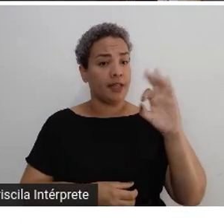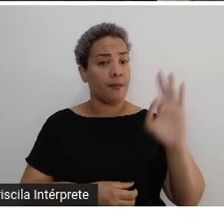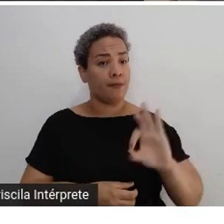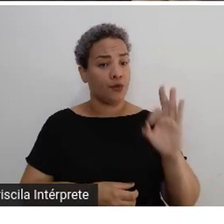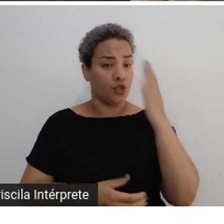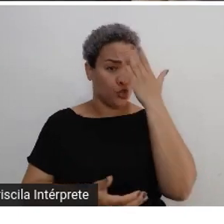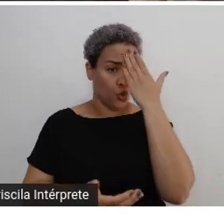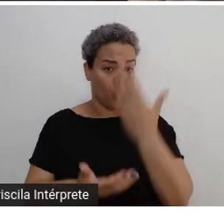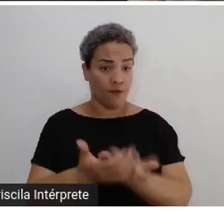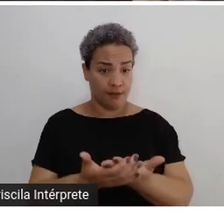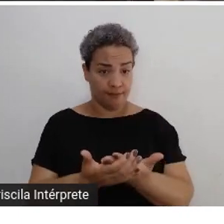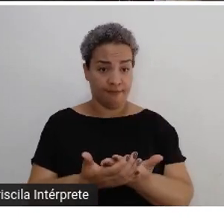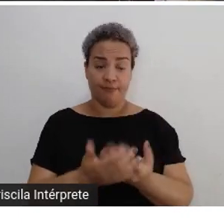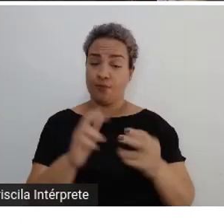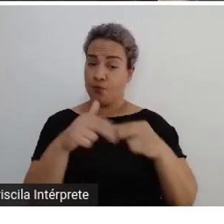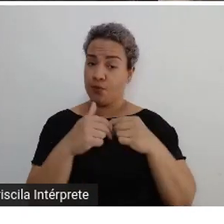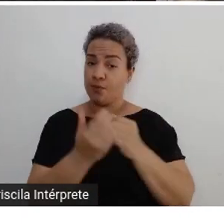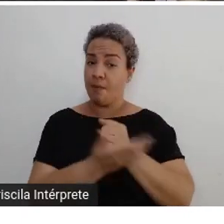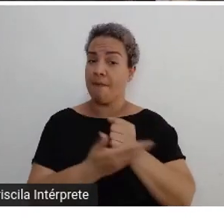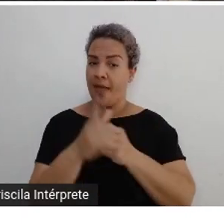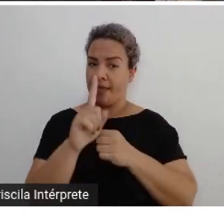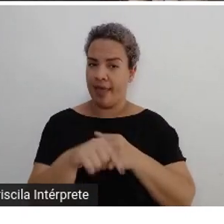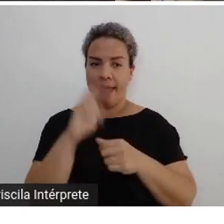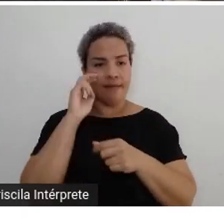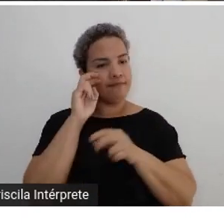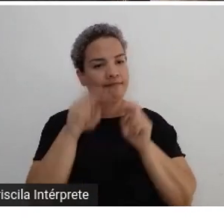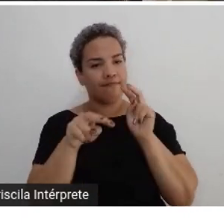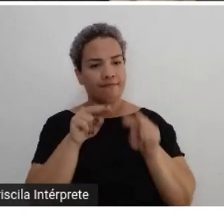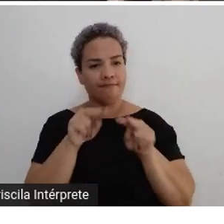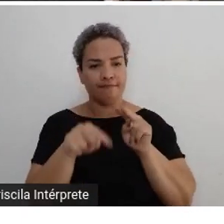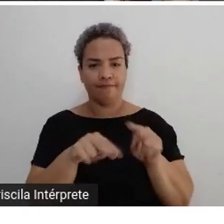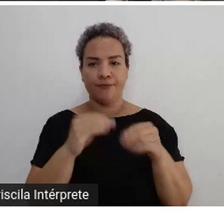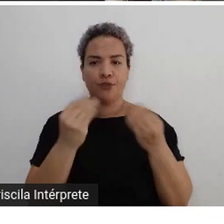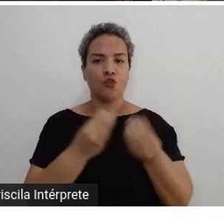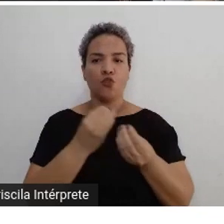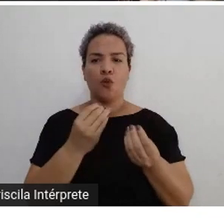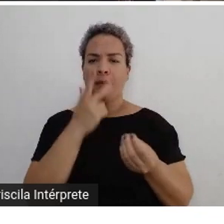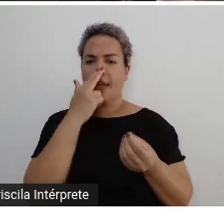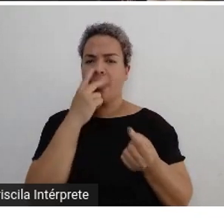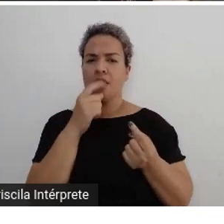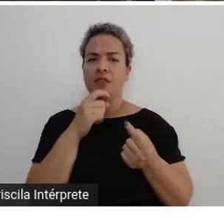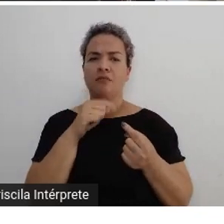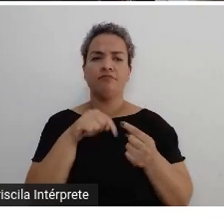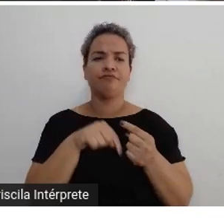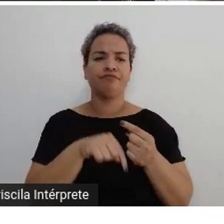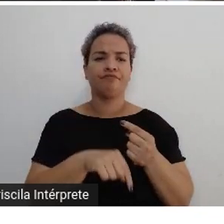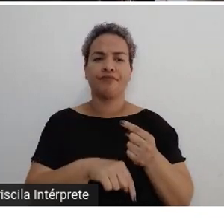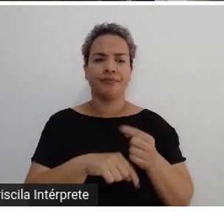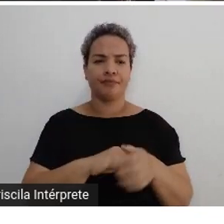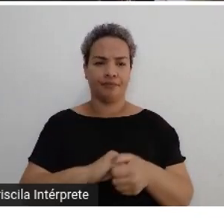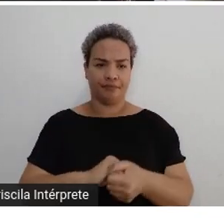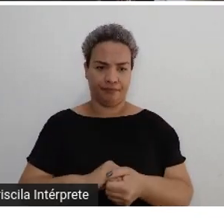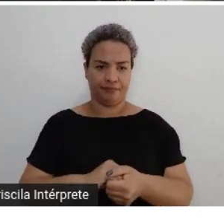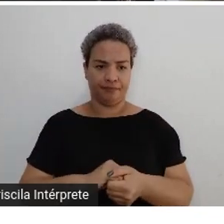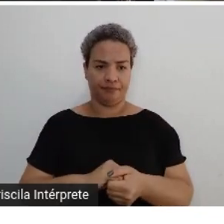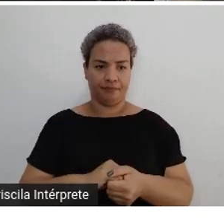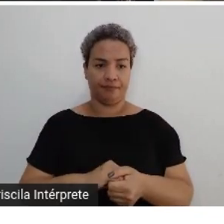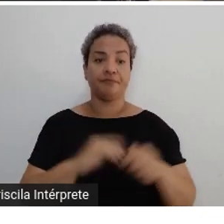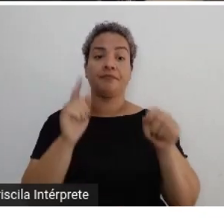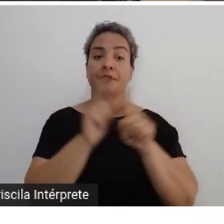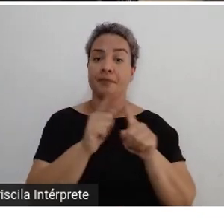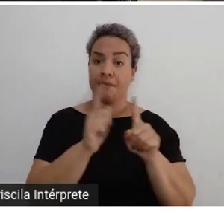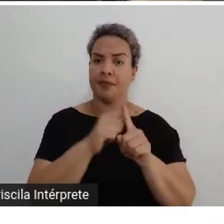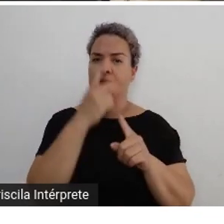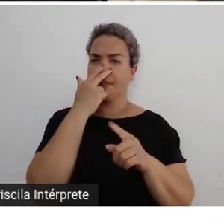Então, baseado nisso, você consegue ver aonde a tua intenção está caindo. Esse aqui, ele está ainda bem